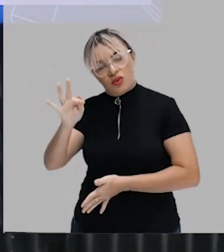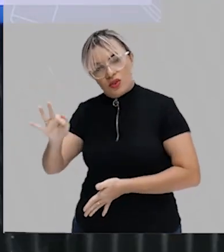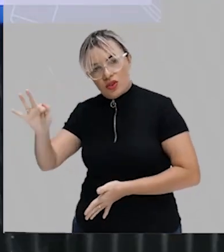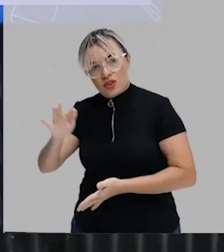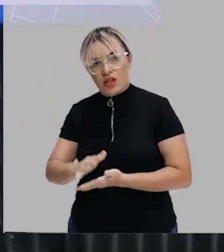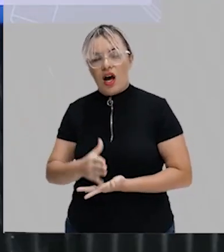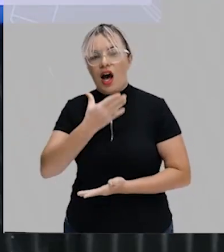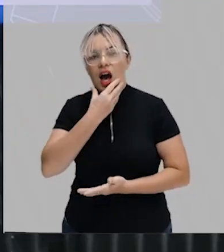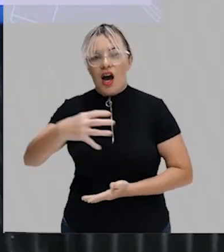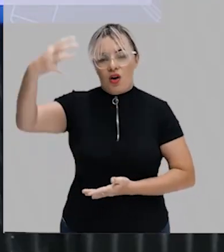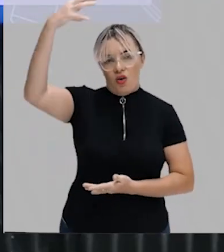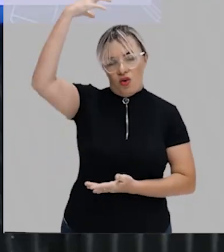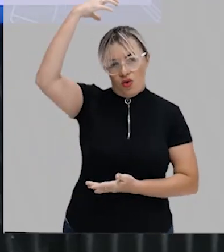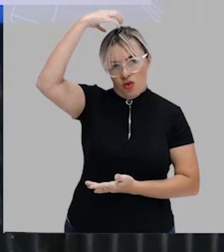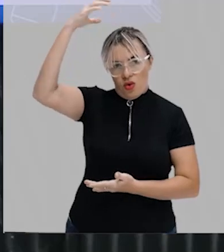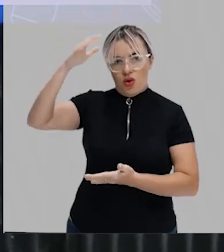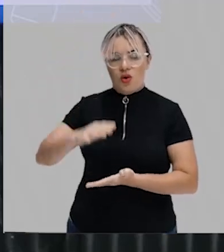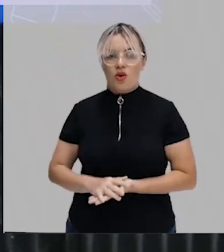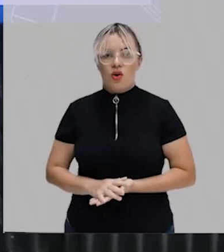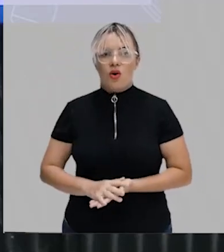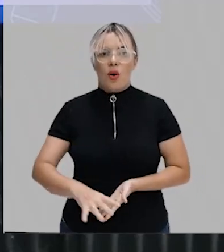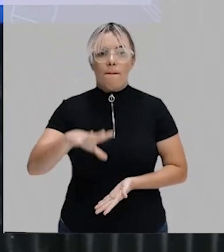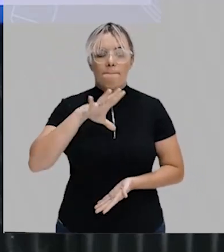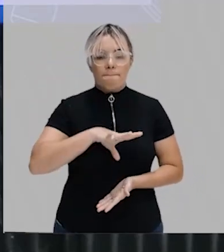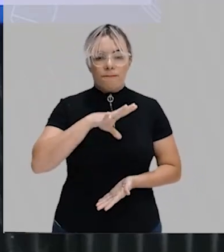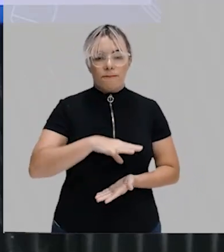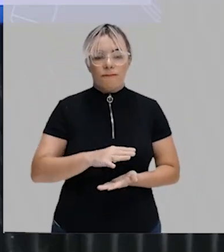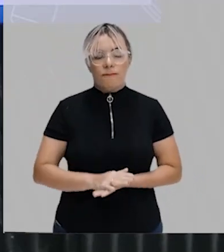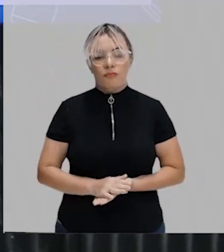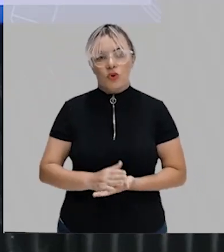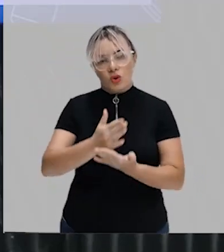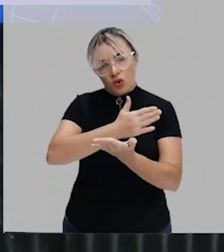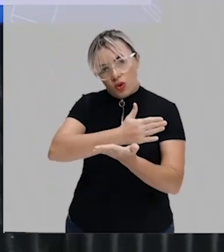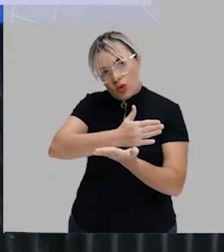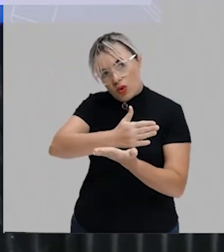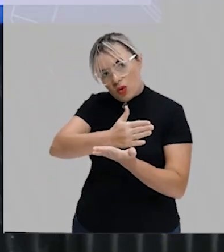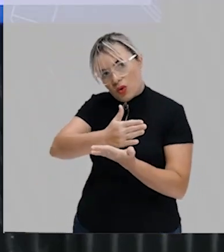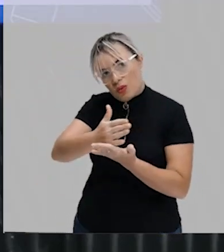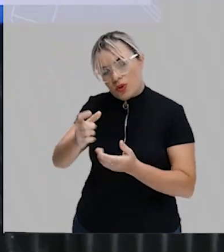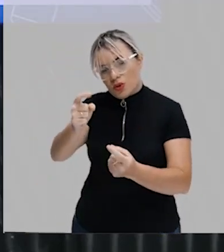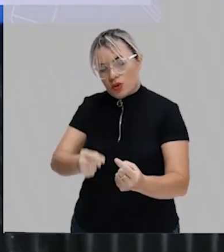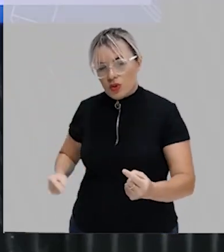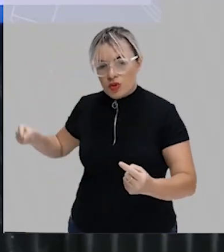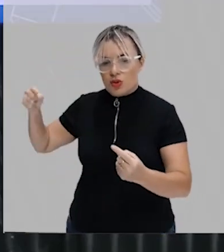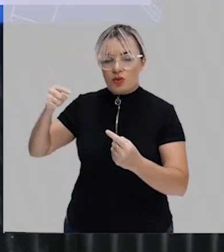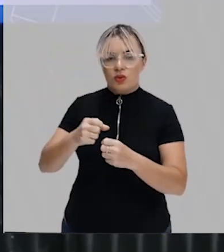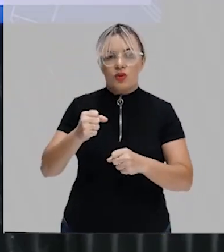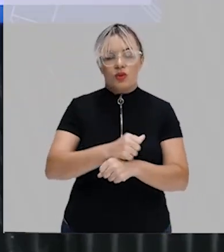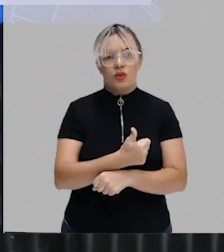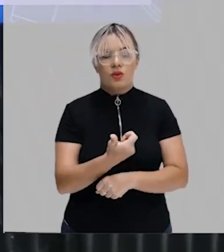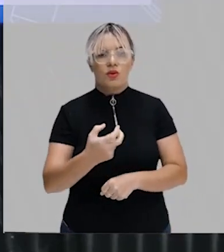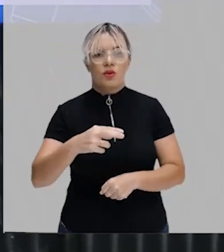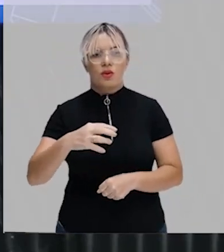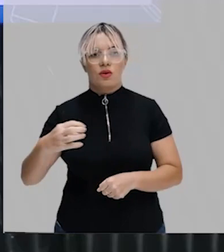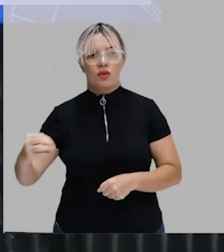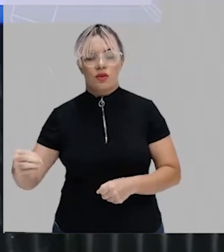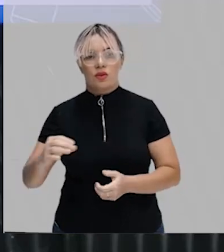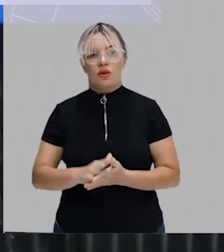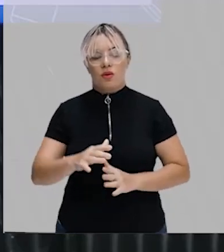coroa portuguesa decidiu partir, a partir de 1530, para uma colonização